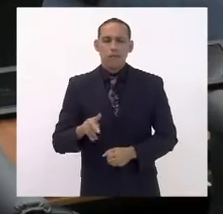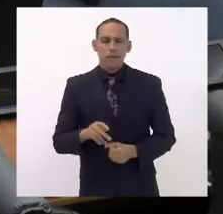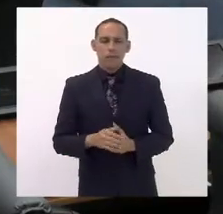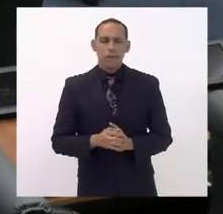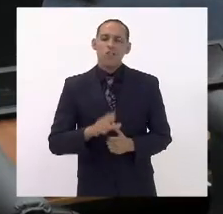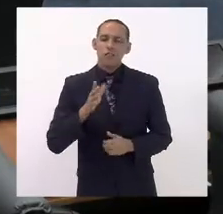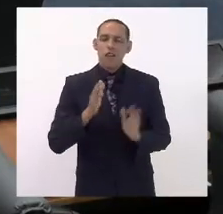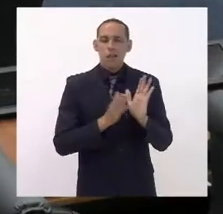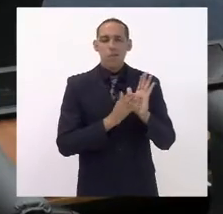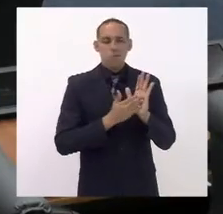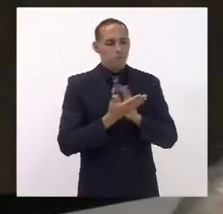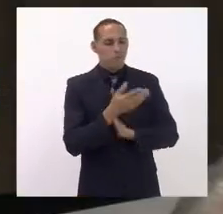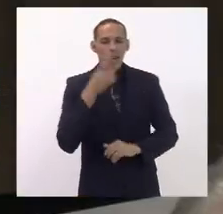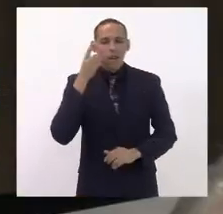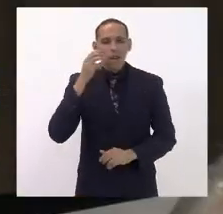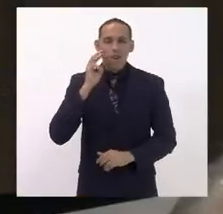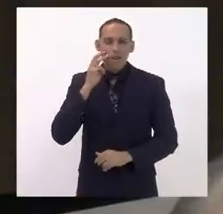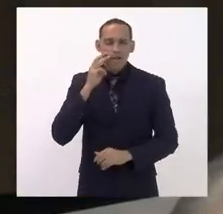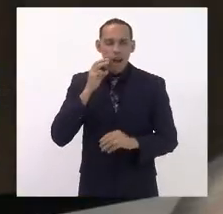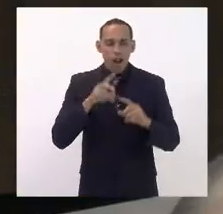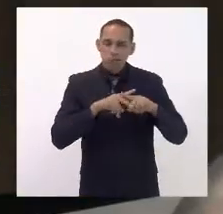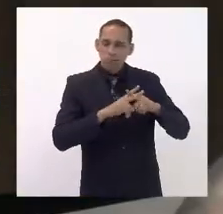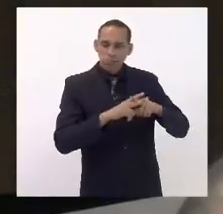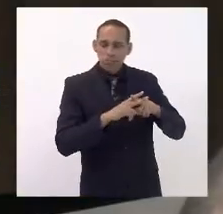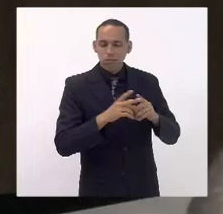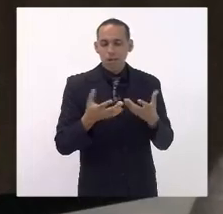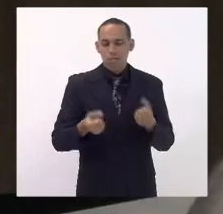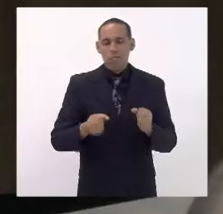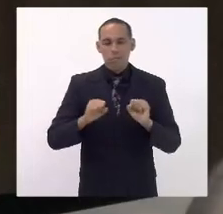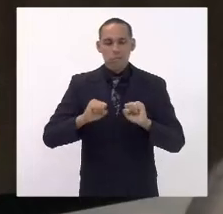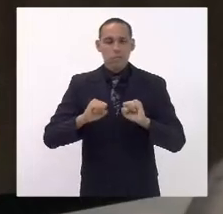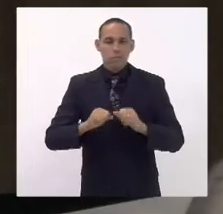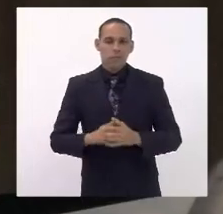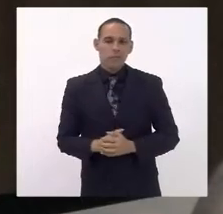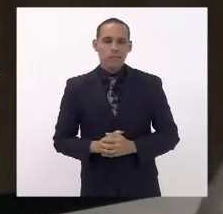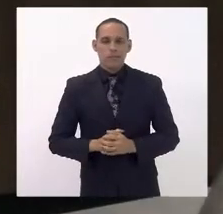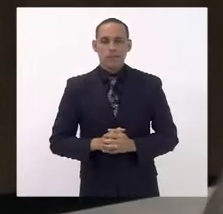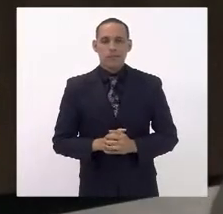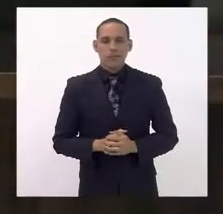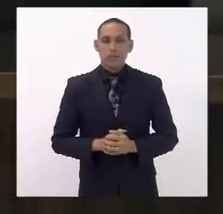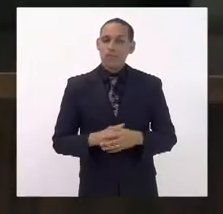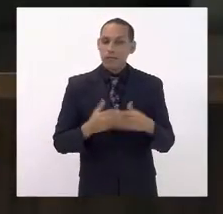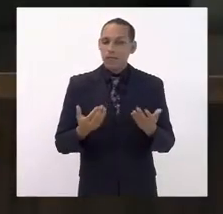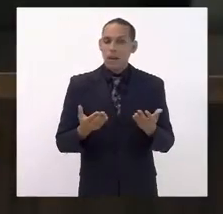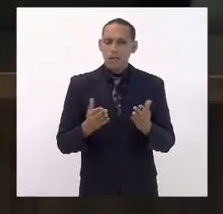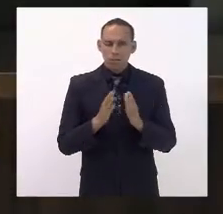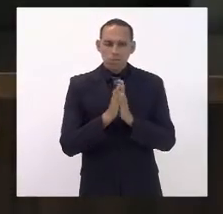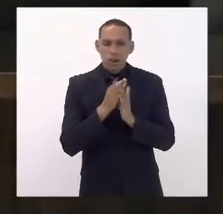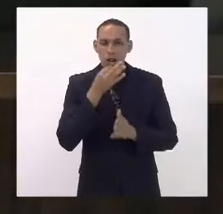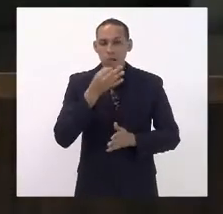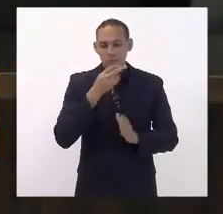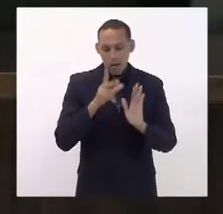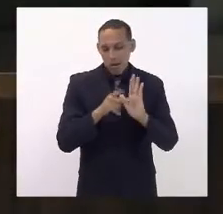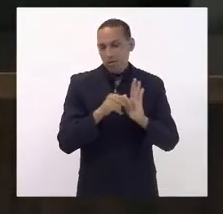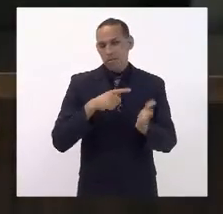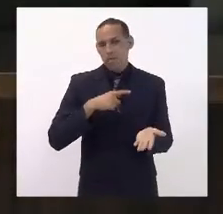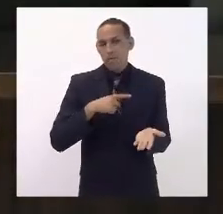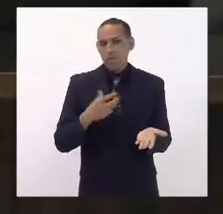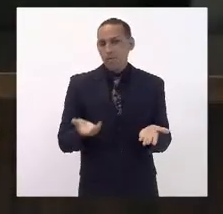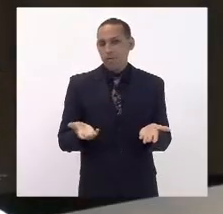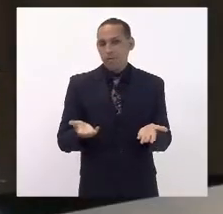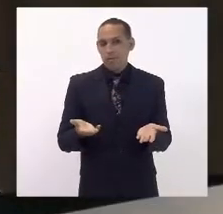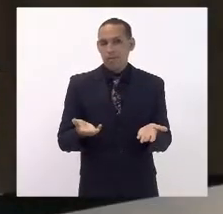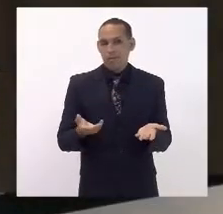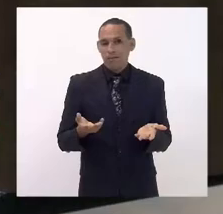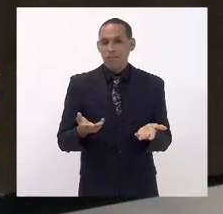já propus ao deputado Valdec um ajuste e podemos acatar. Então, Vossa Excelência dá o parecer com emendas.